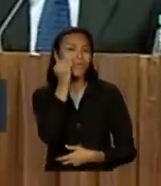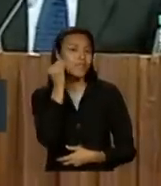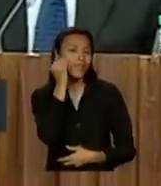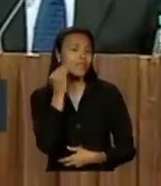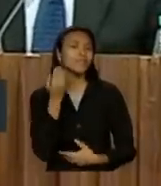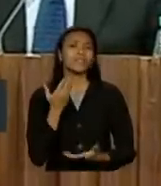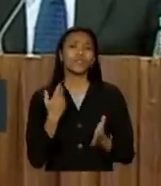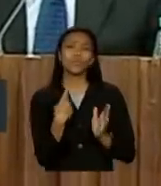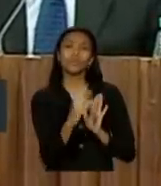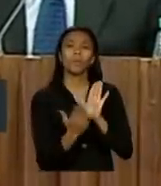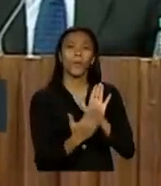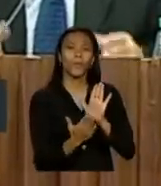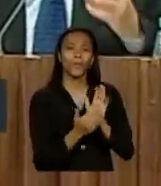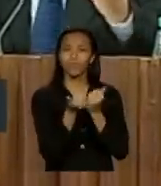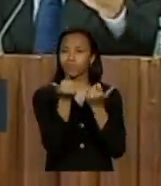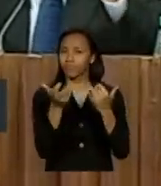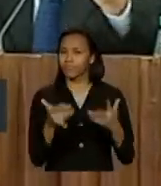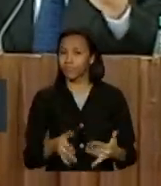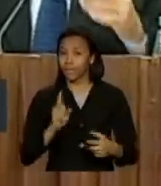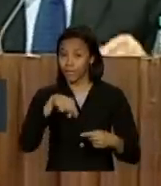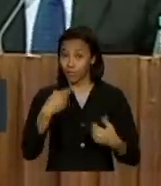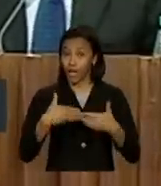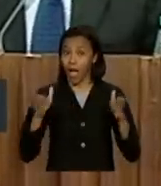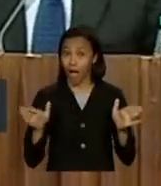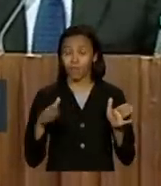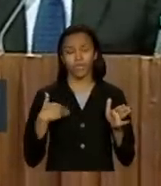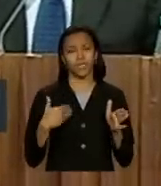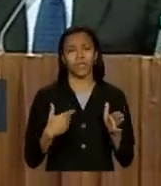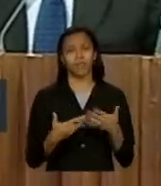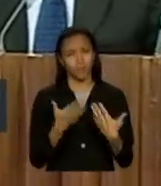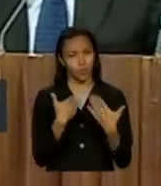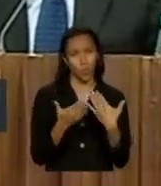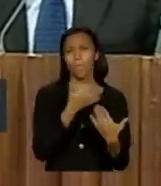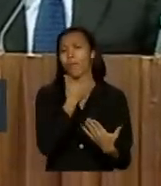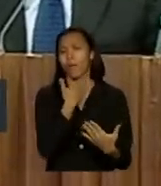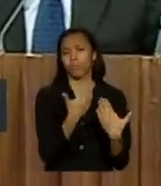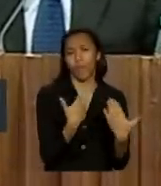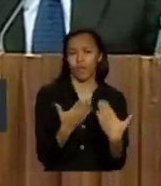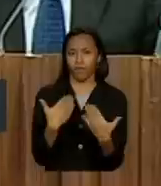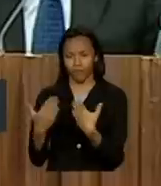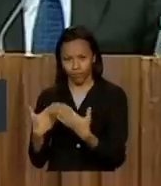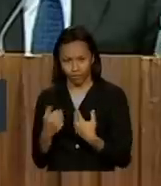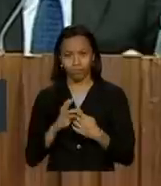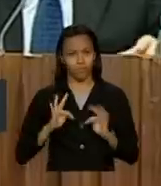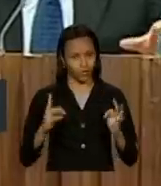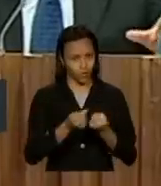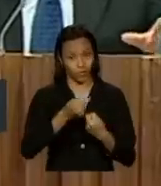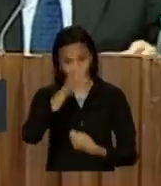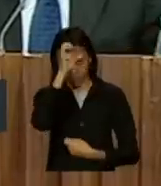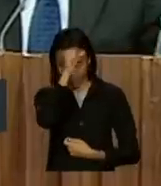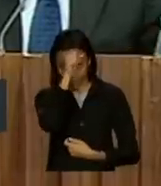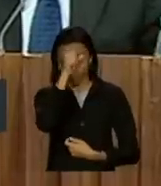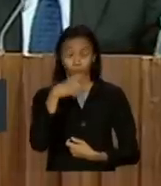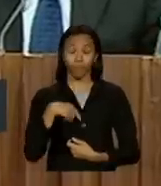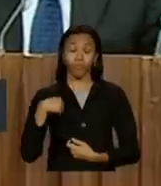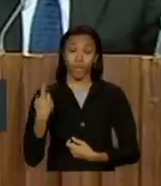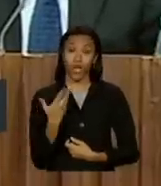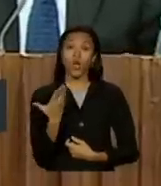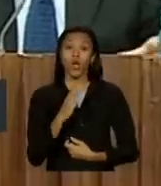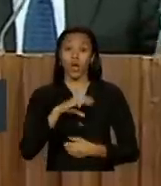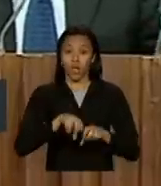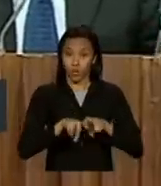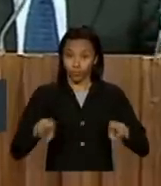propósitos e a gente depois vai abrir uma uma conversa muito Franca que eu sei será de proveito de todos a nossa mesa será